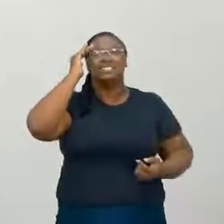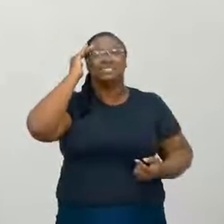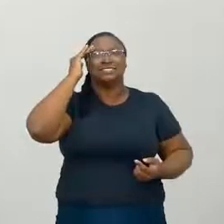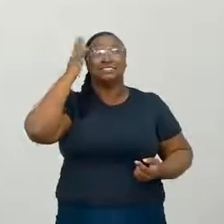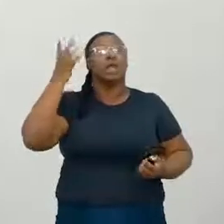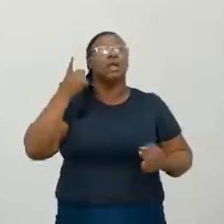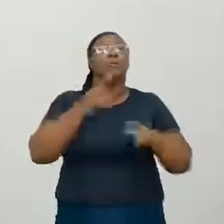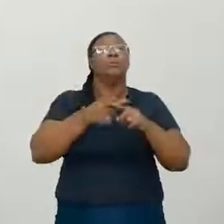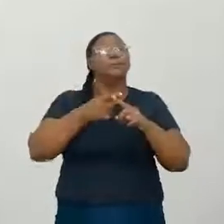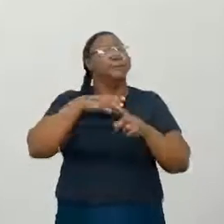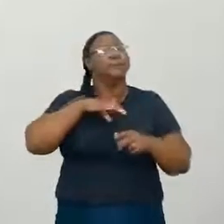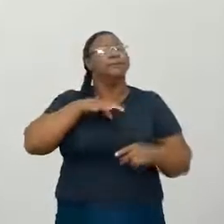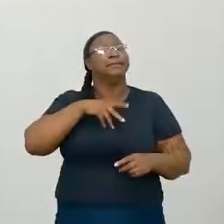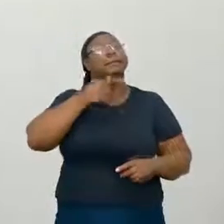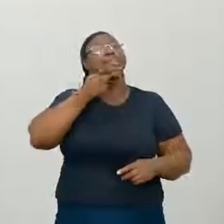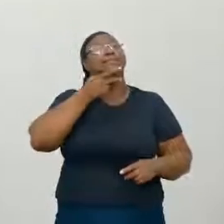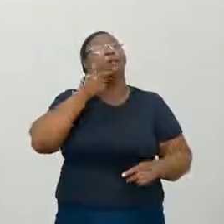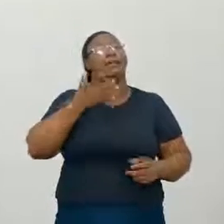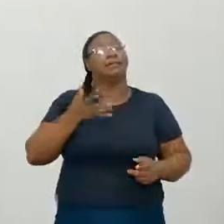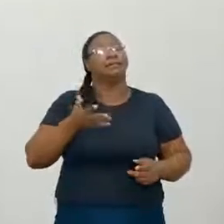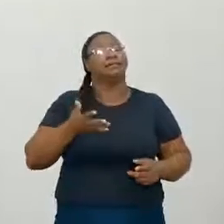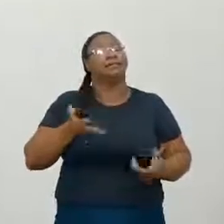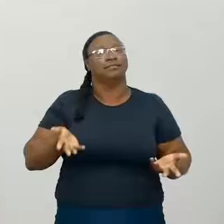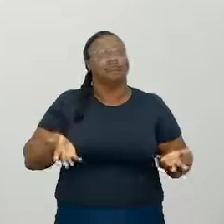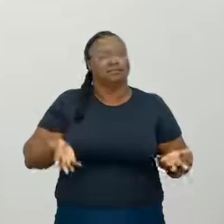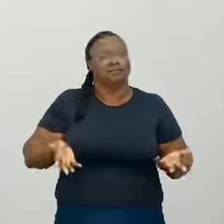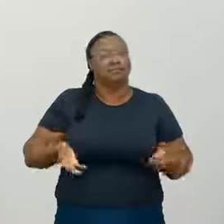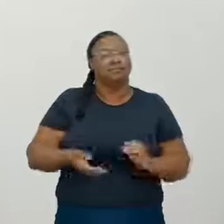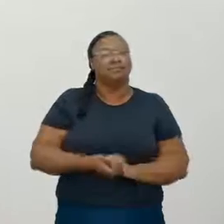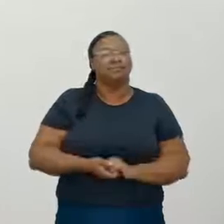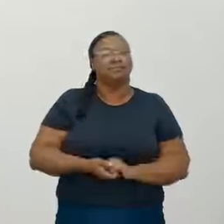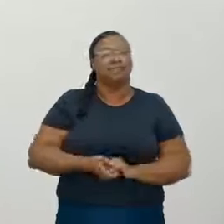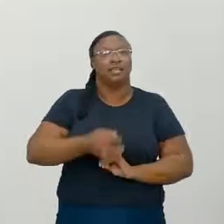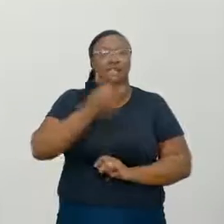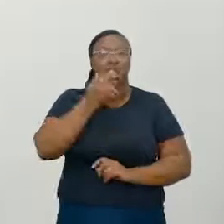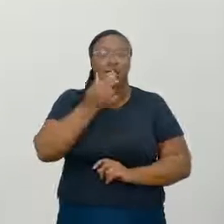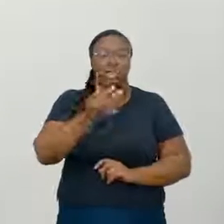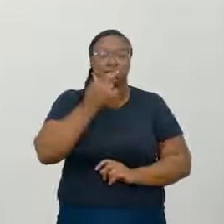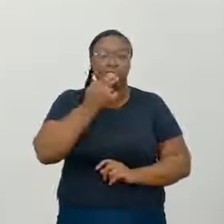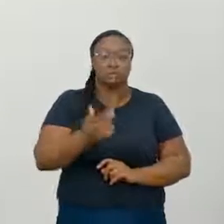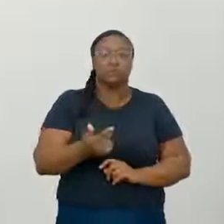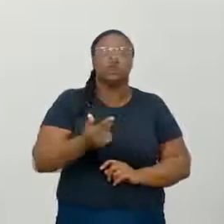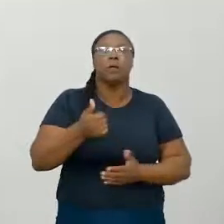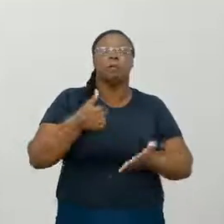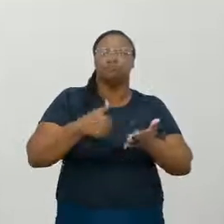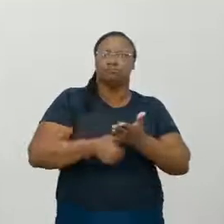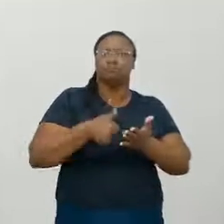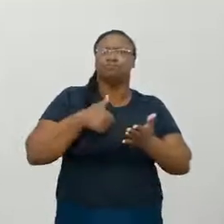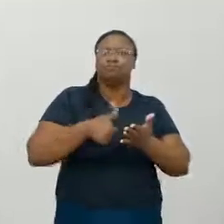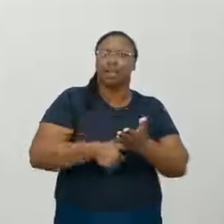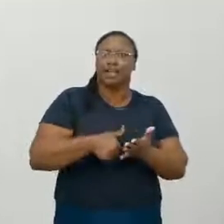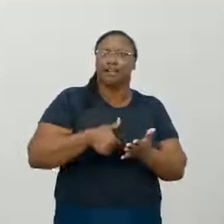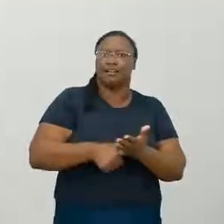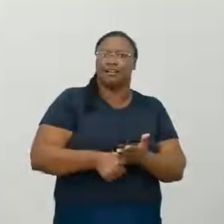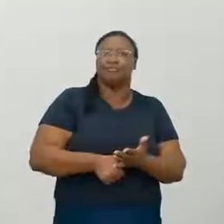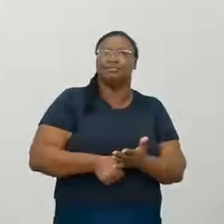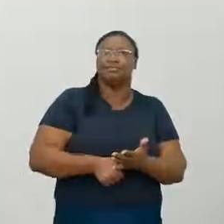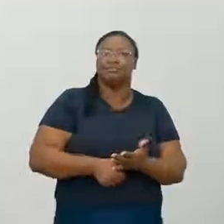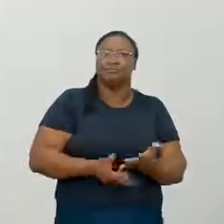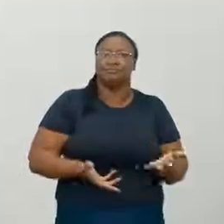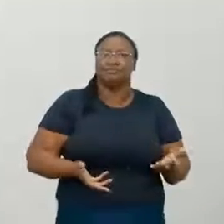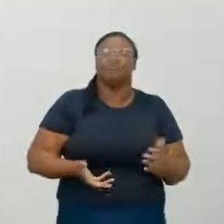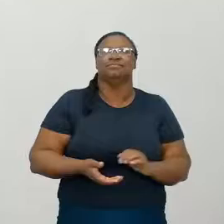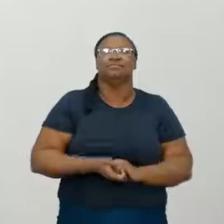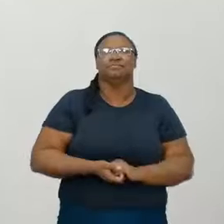falando português, e que ali, né, traz ali dentro, né, a língua é uma questão de identidade, né, a proposta da língua é uma questão